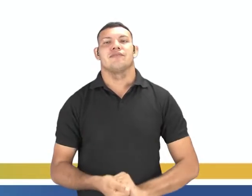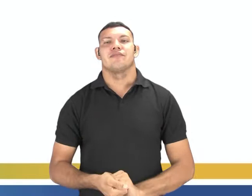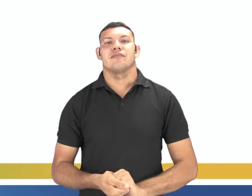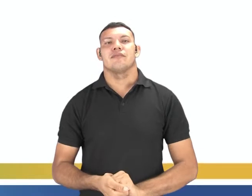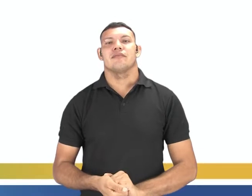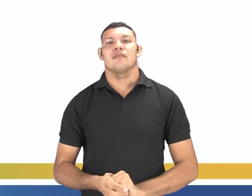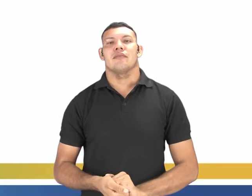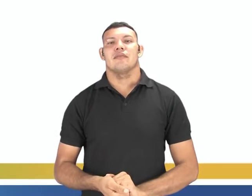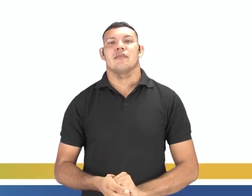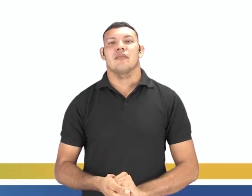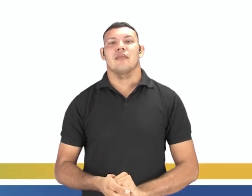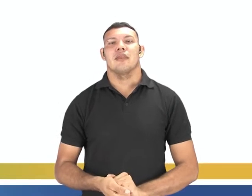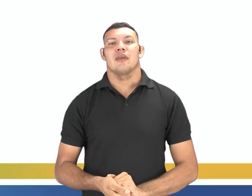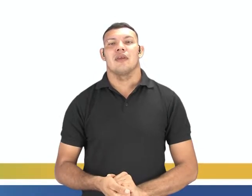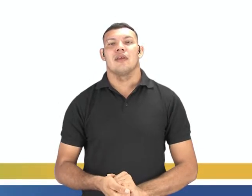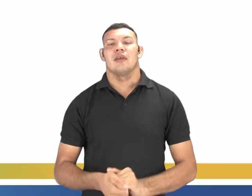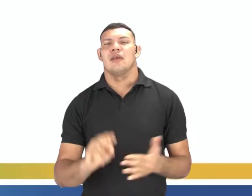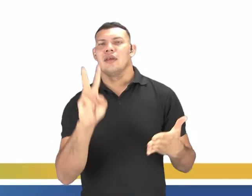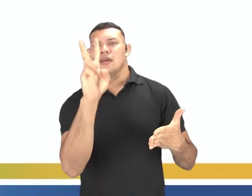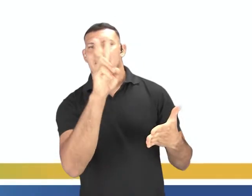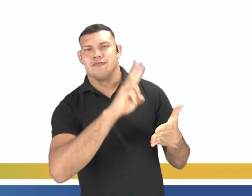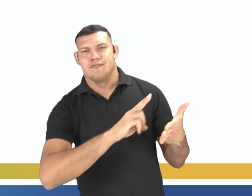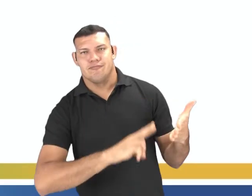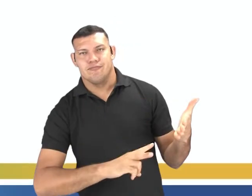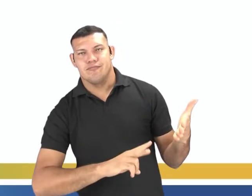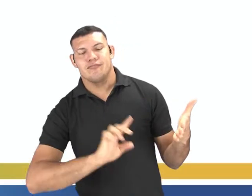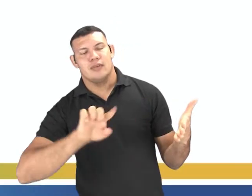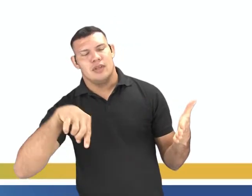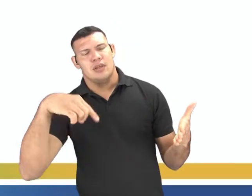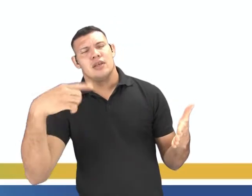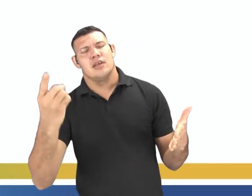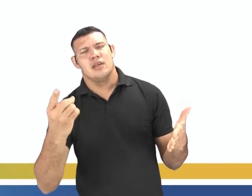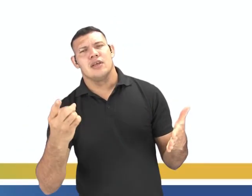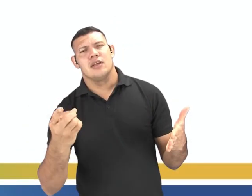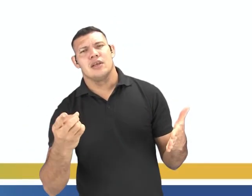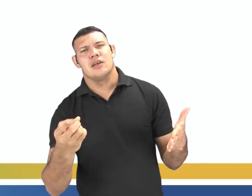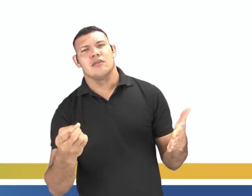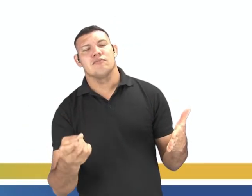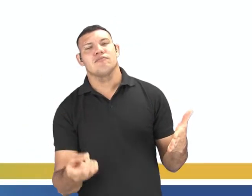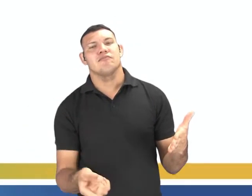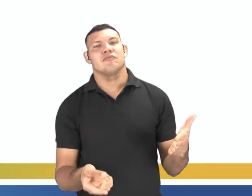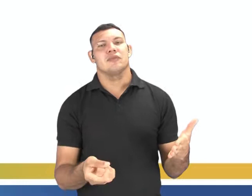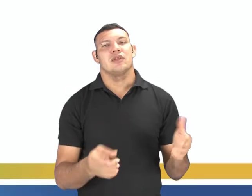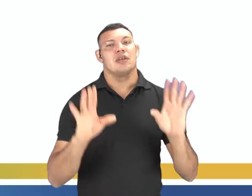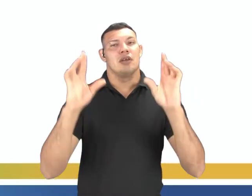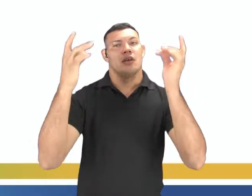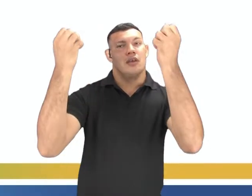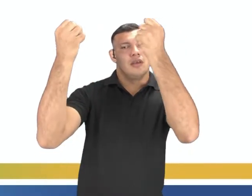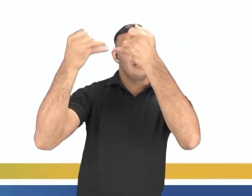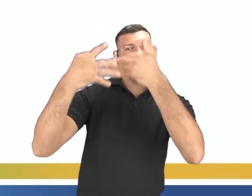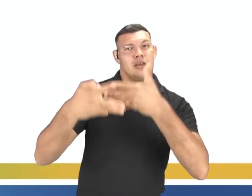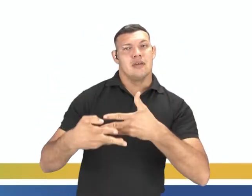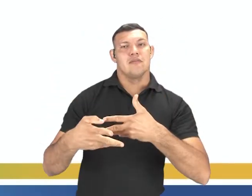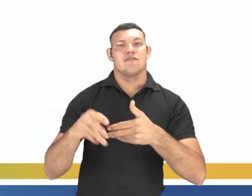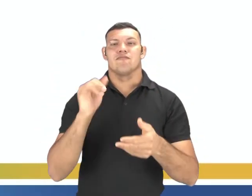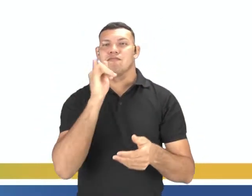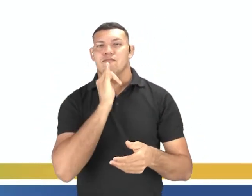Vamos ler seguidamente, depois a gente volta em alguns exemplos que são mais corriqueiros.